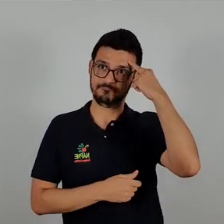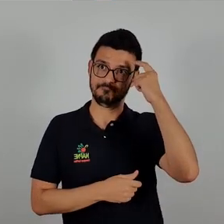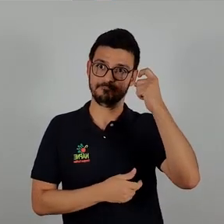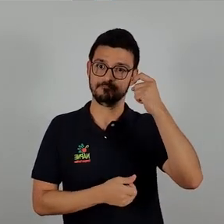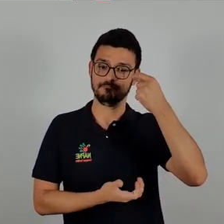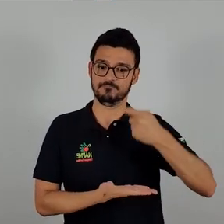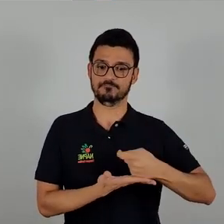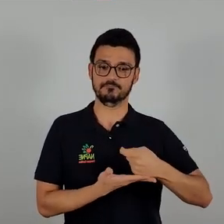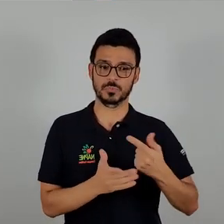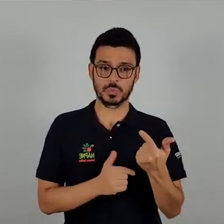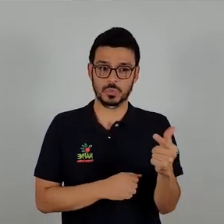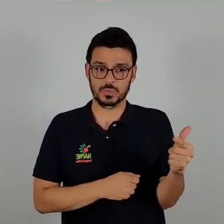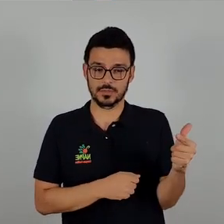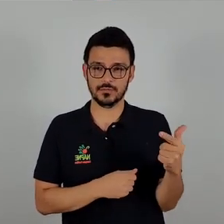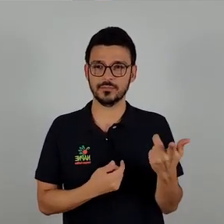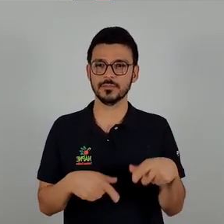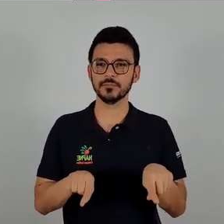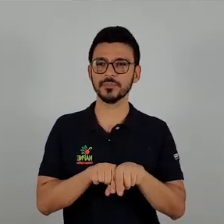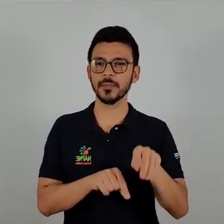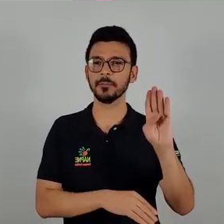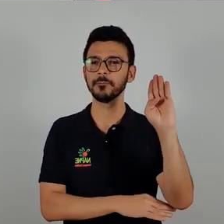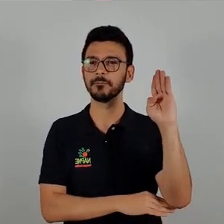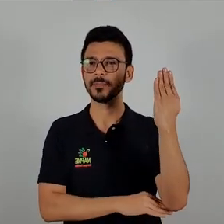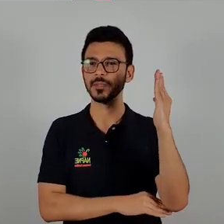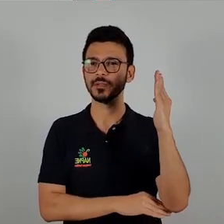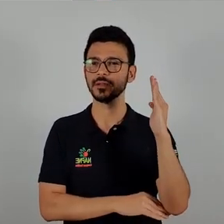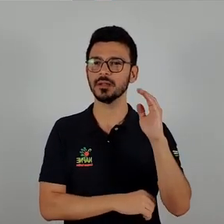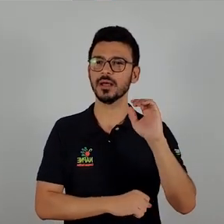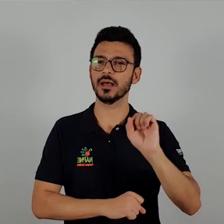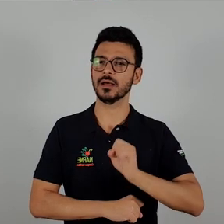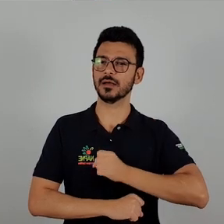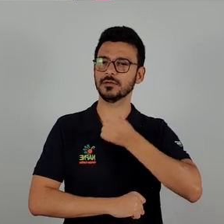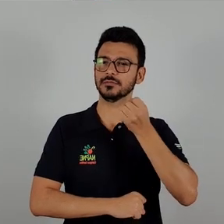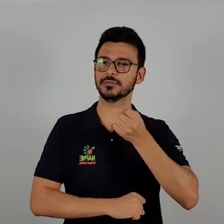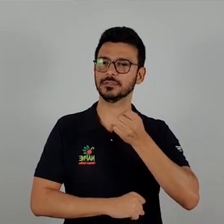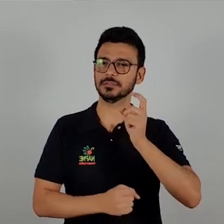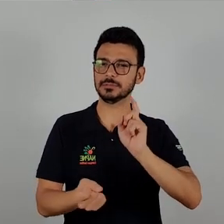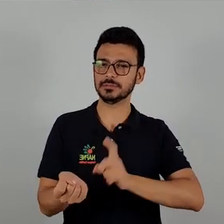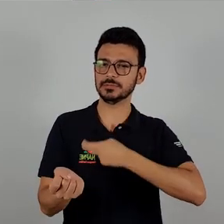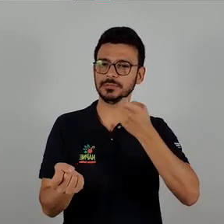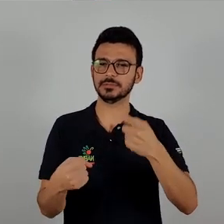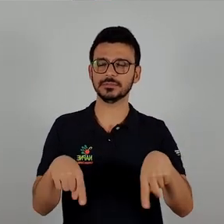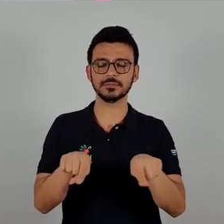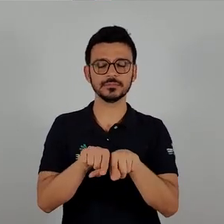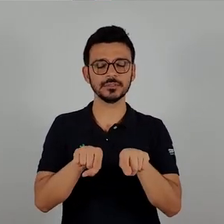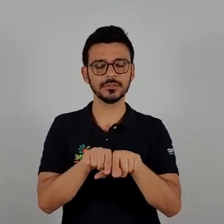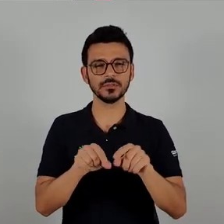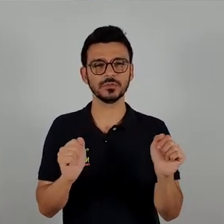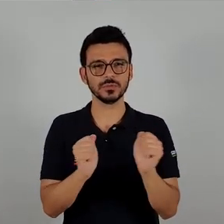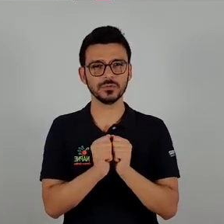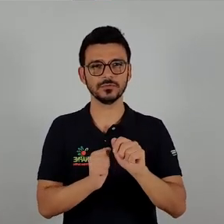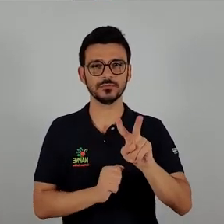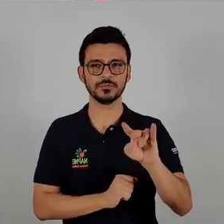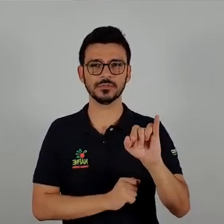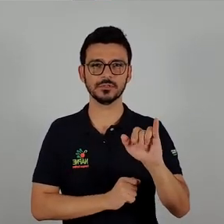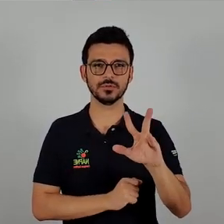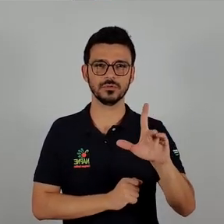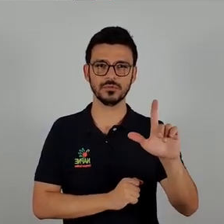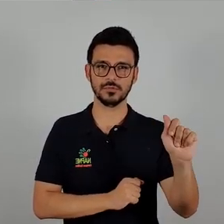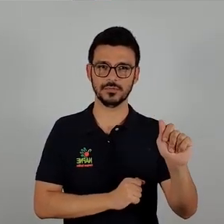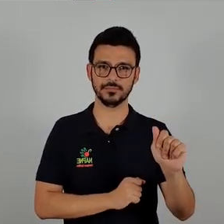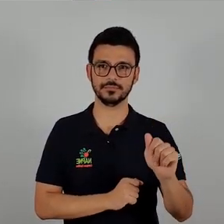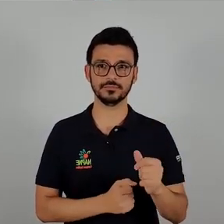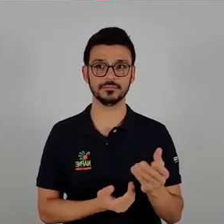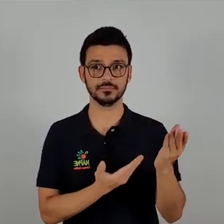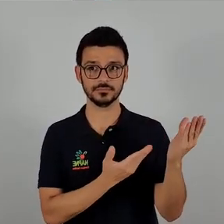conecta-se, né? O mundo, conecta-se à vida. Você tem aí um princípio de tudo. Então a pessoa, o